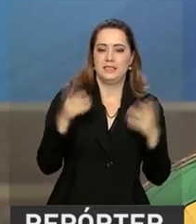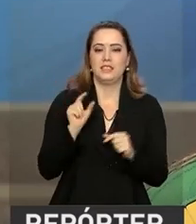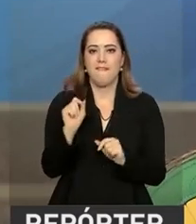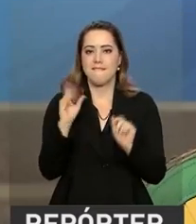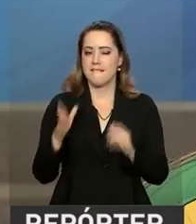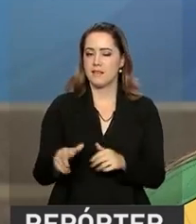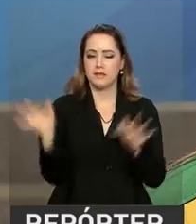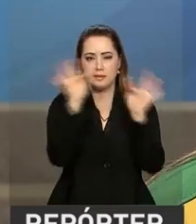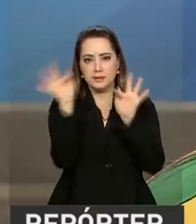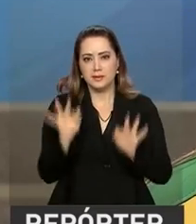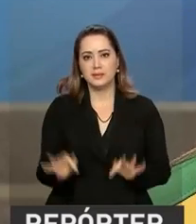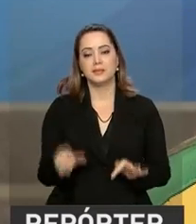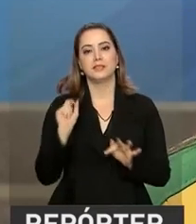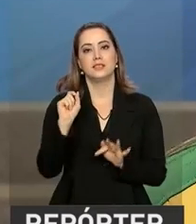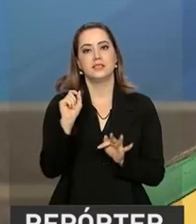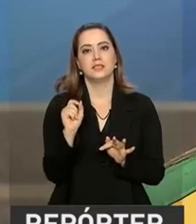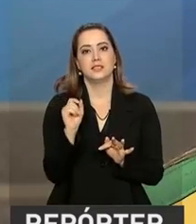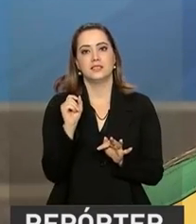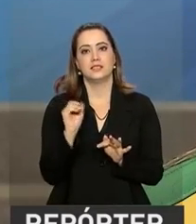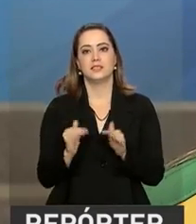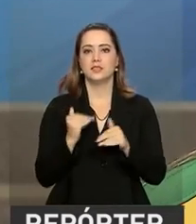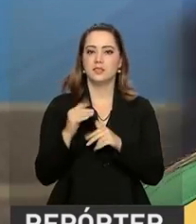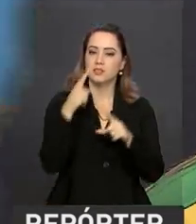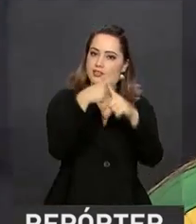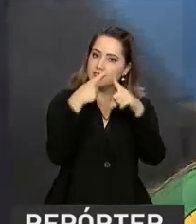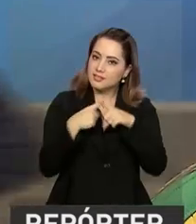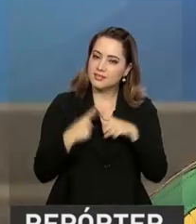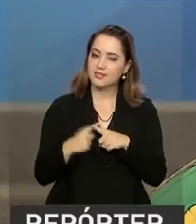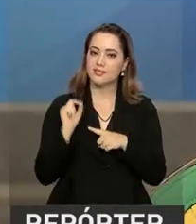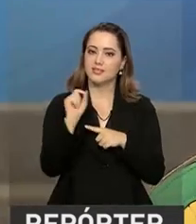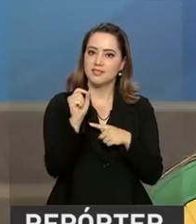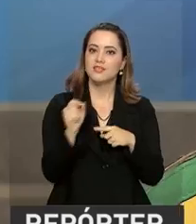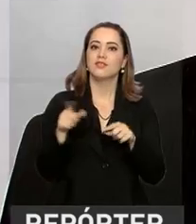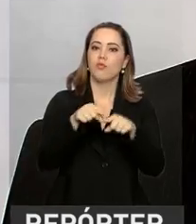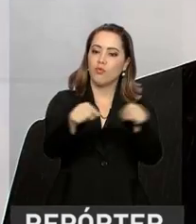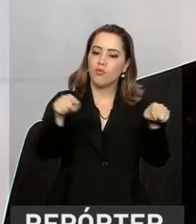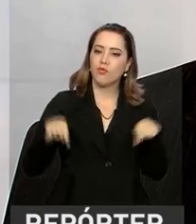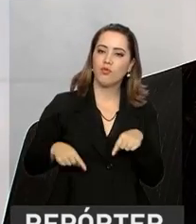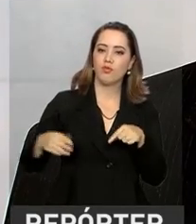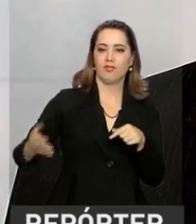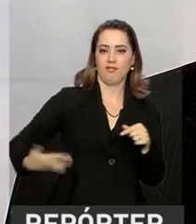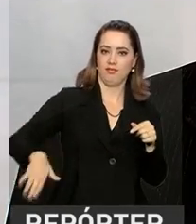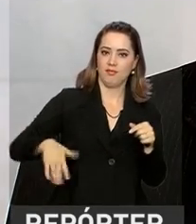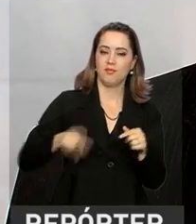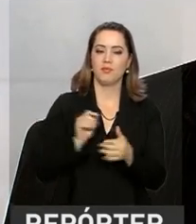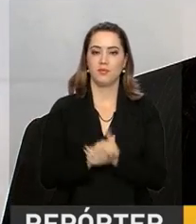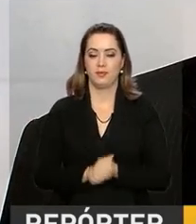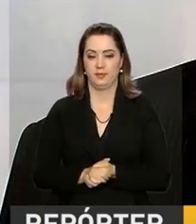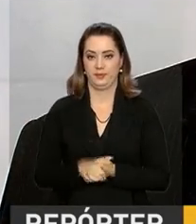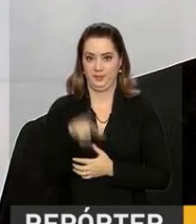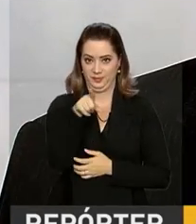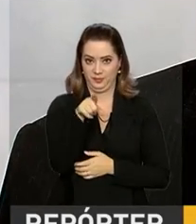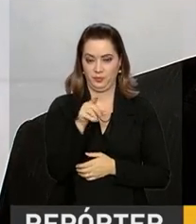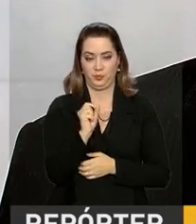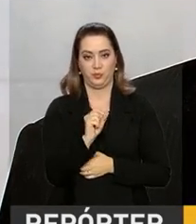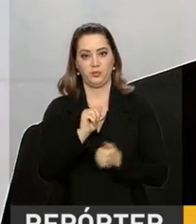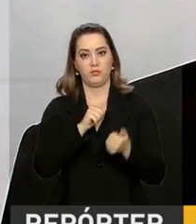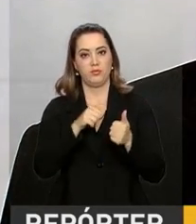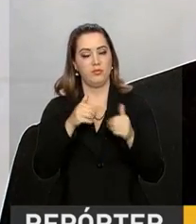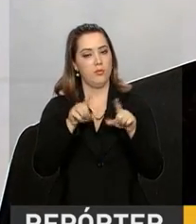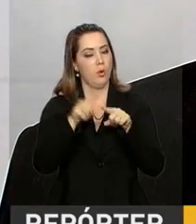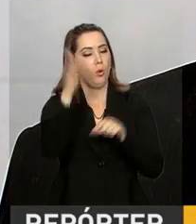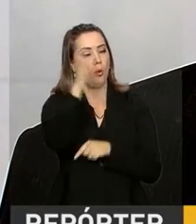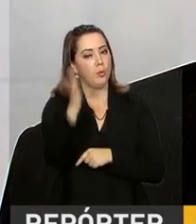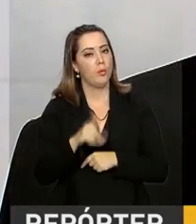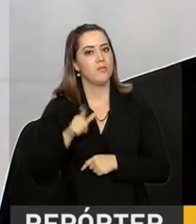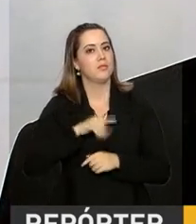para cima na competição quando eu estiver lá na piscina do Maria Lenk. O time Brasil vai ter nos Jogos do Rio o maior número